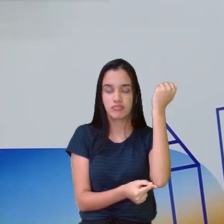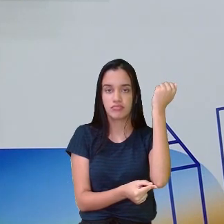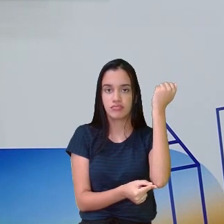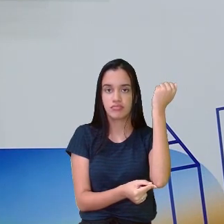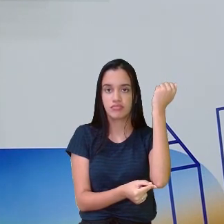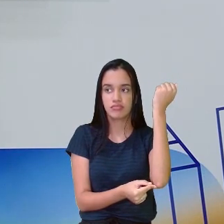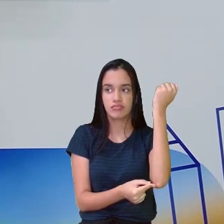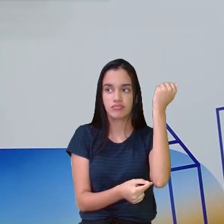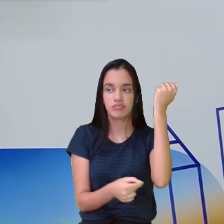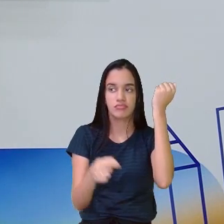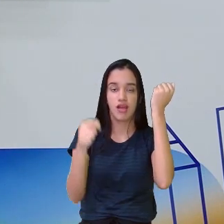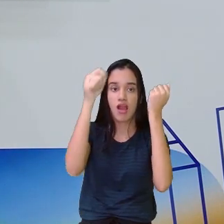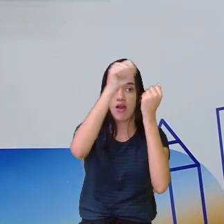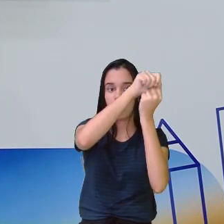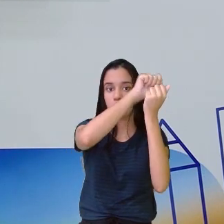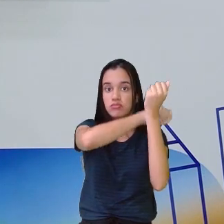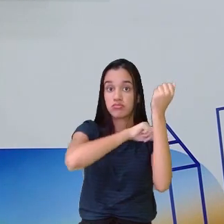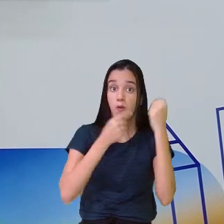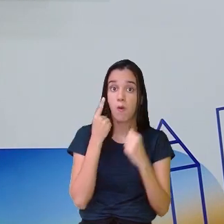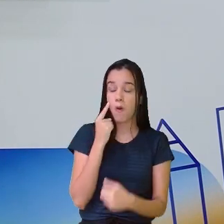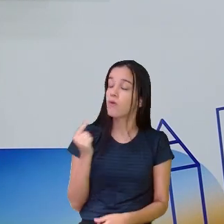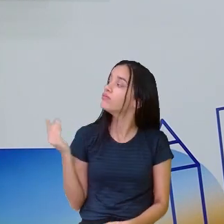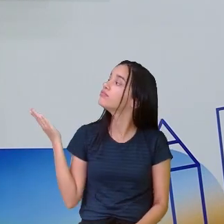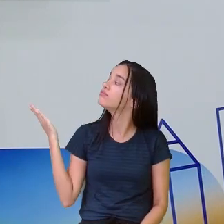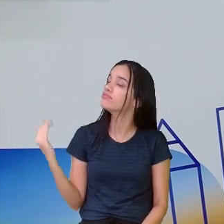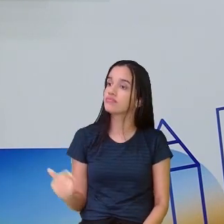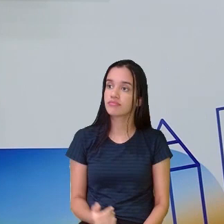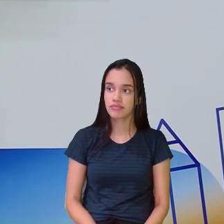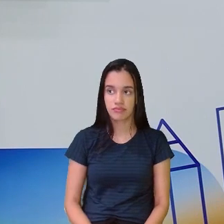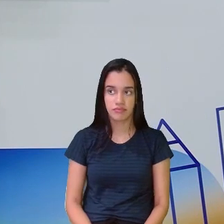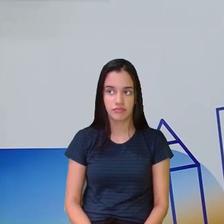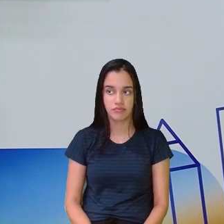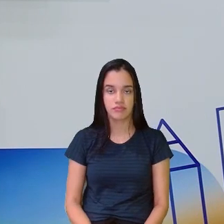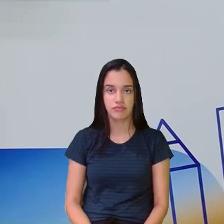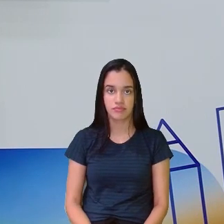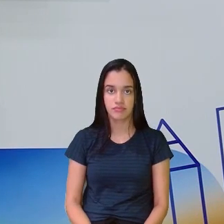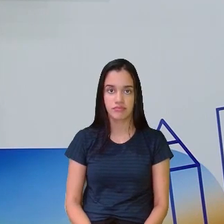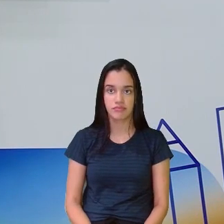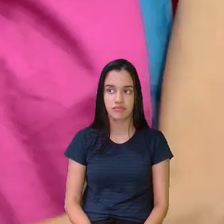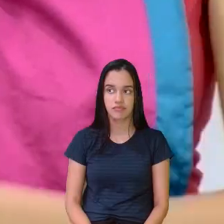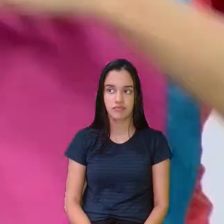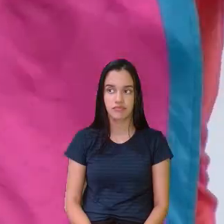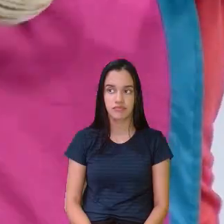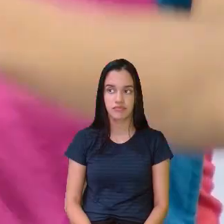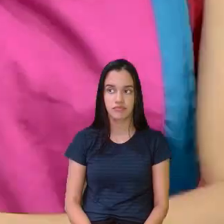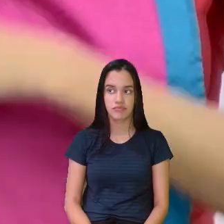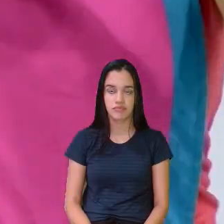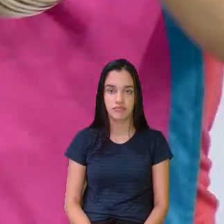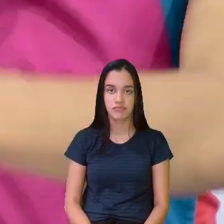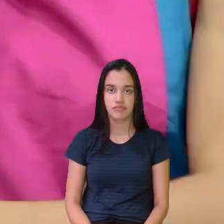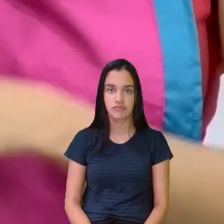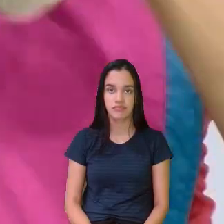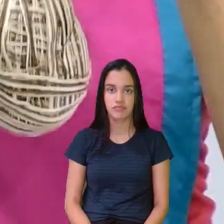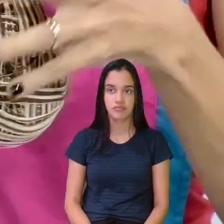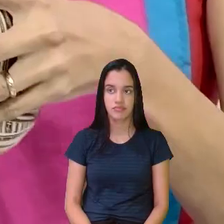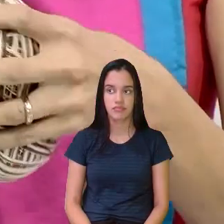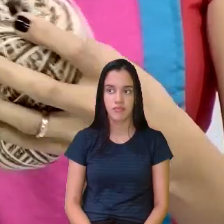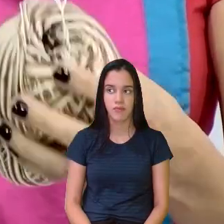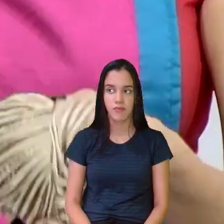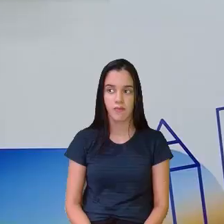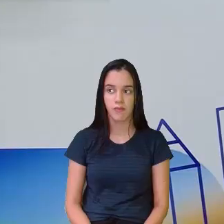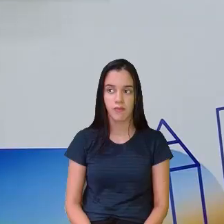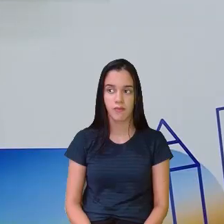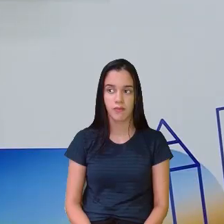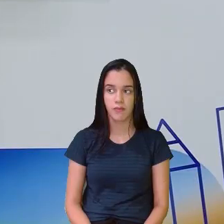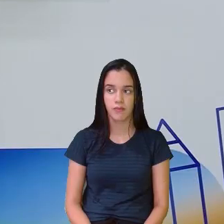no meu cotovelo. Aí venho aqui na mão, ó, e venho e vai, fazendo esse movimento. E vai, sabe?